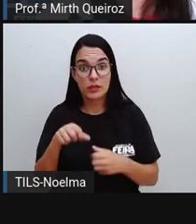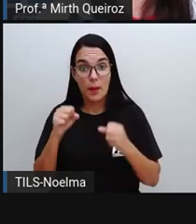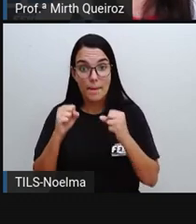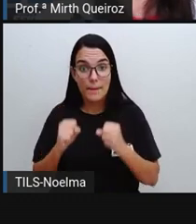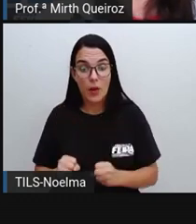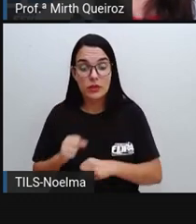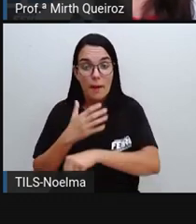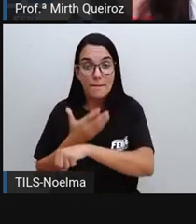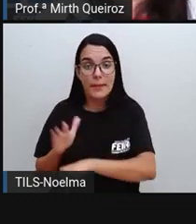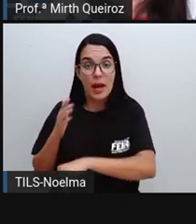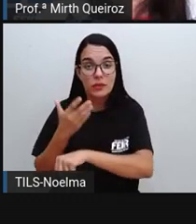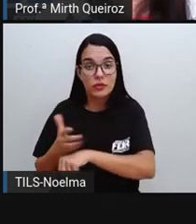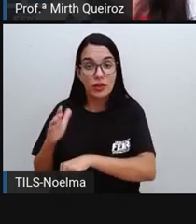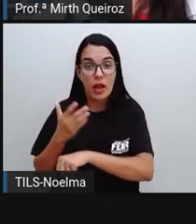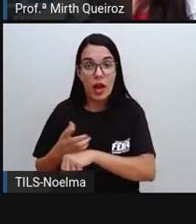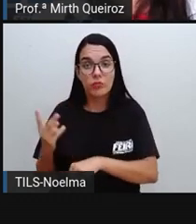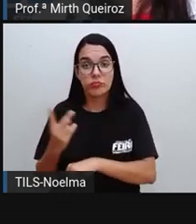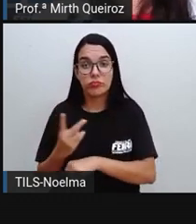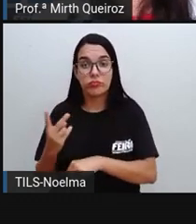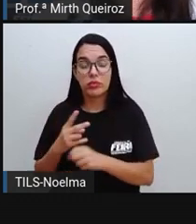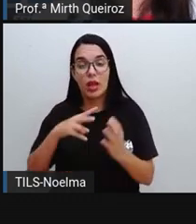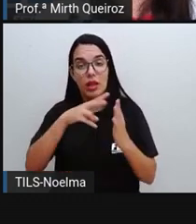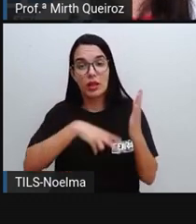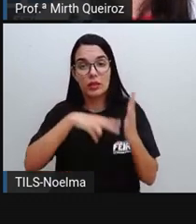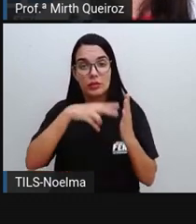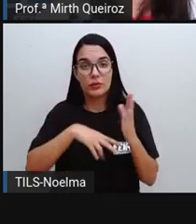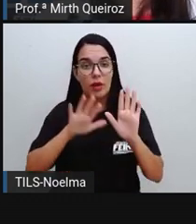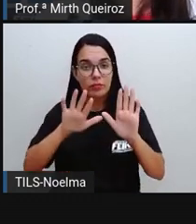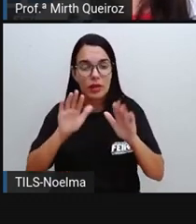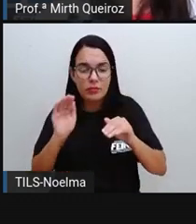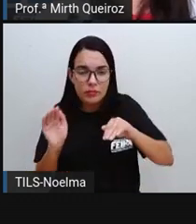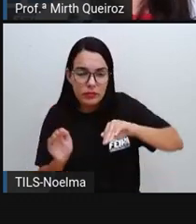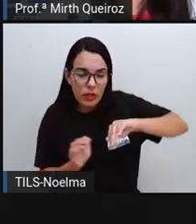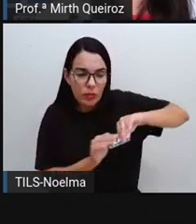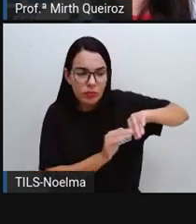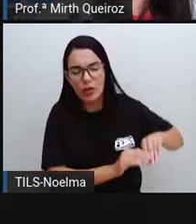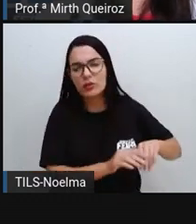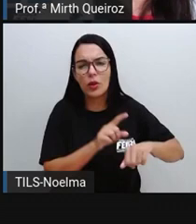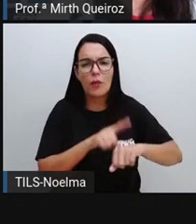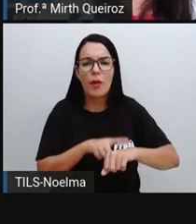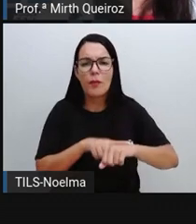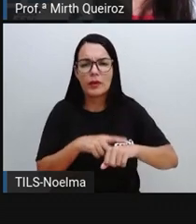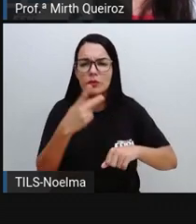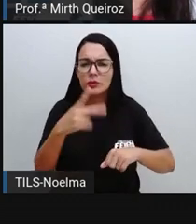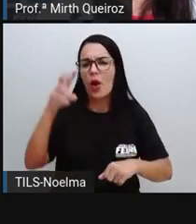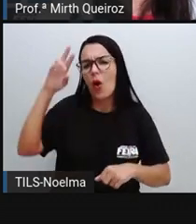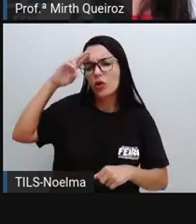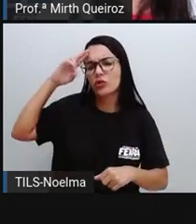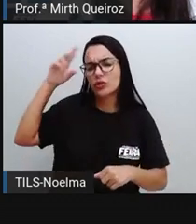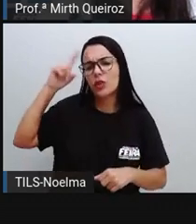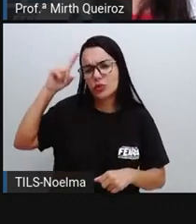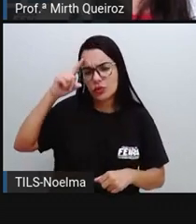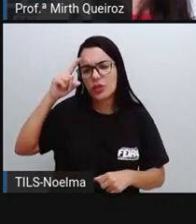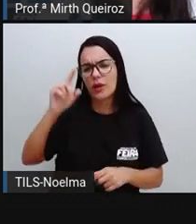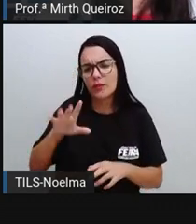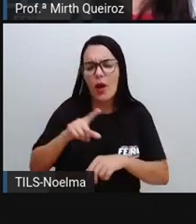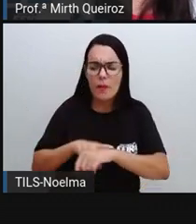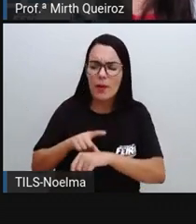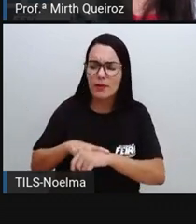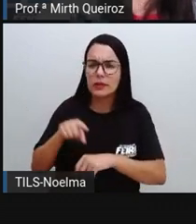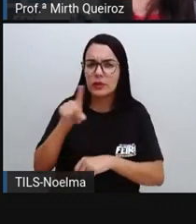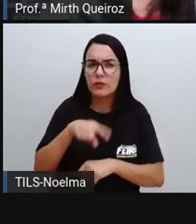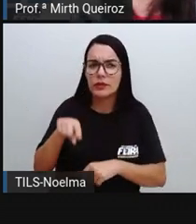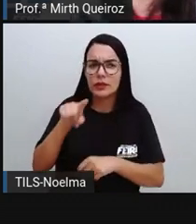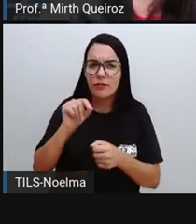então, os dois tipos de leitura. Reserve um momento na sua rotina aí diária, um momento em que vocês